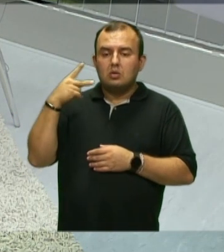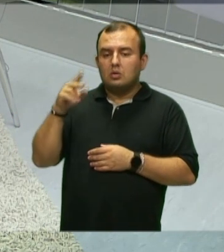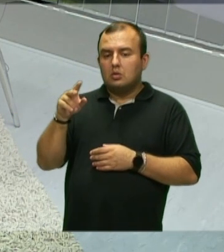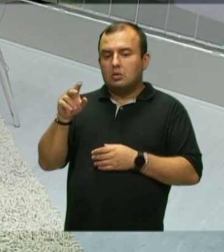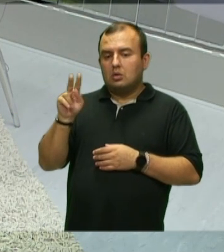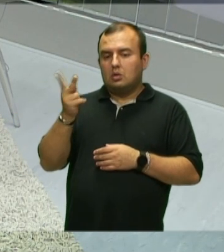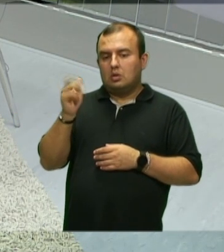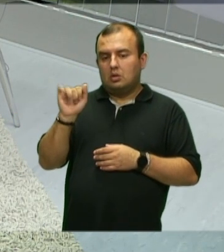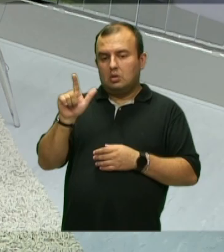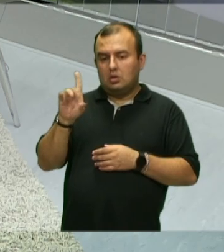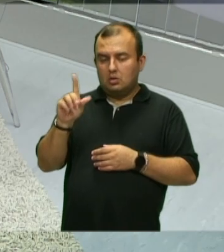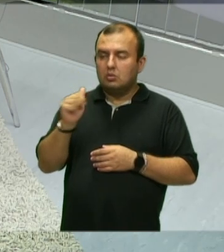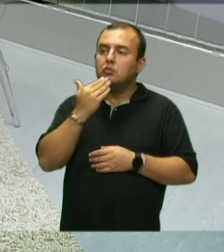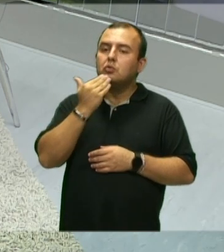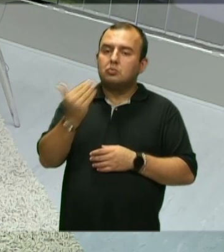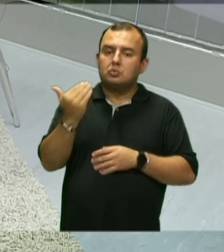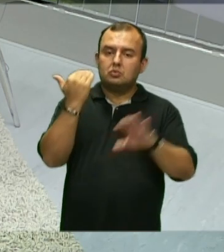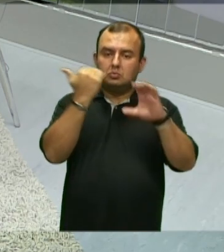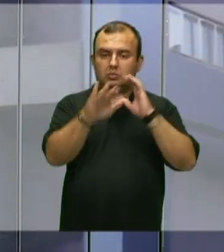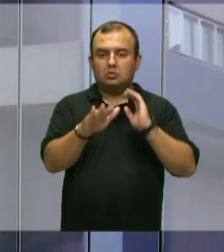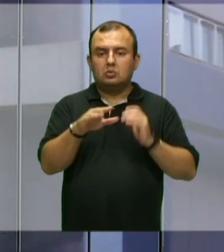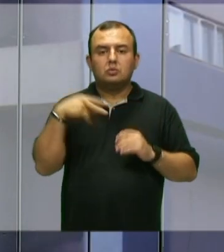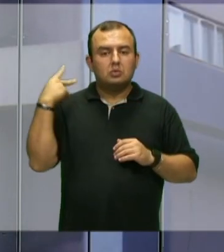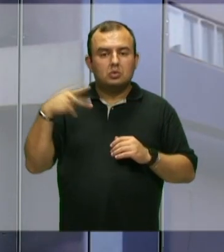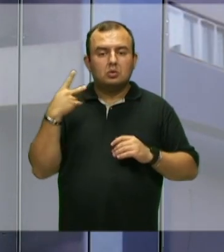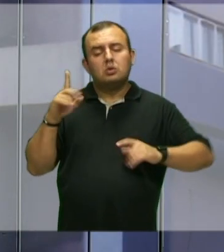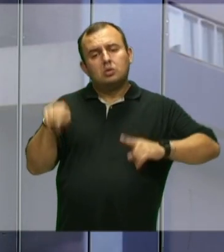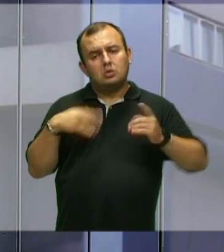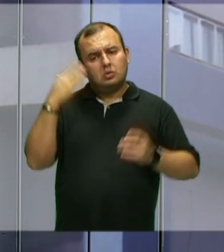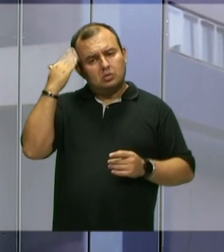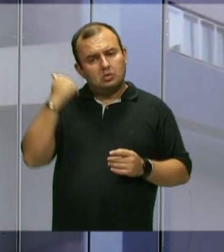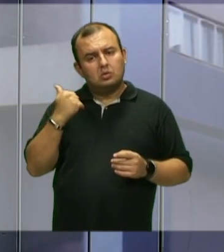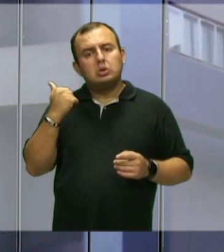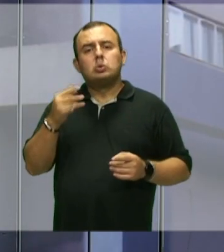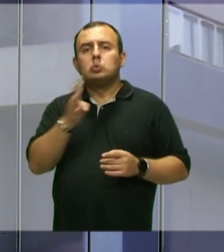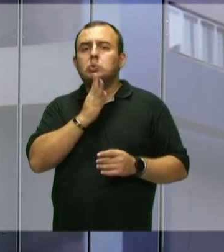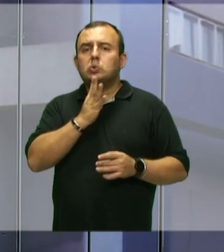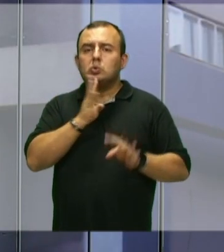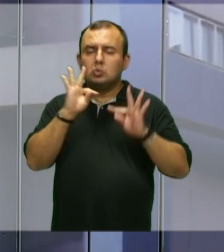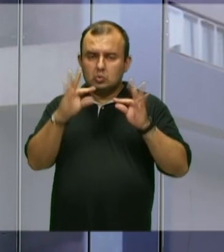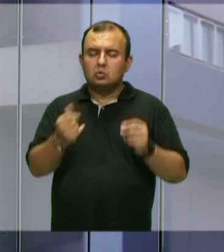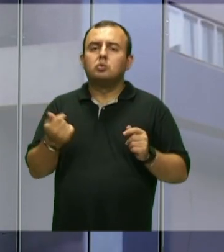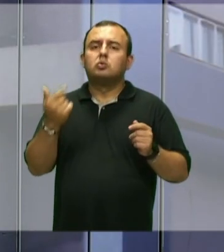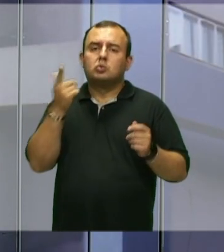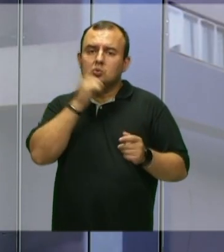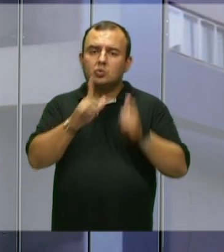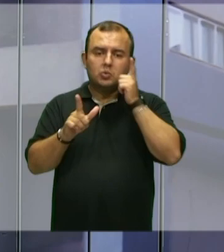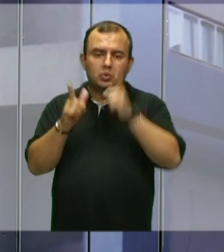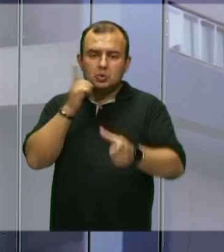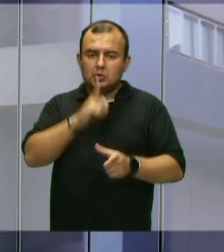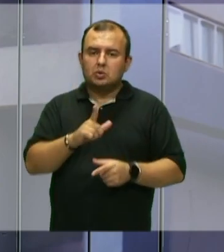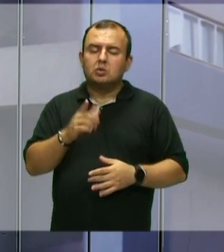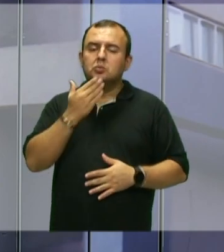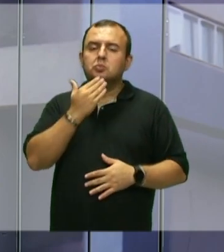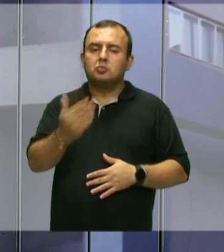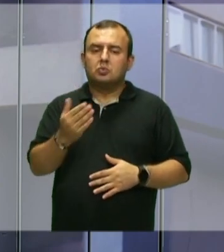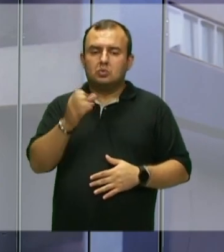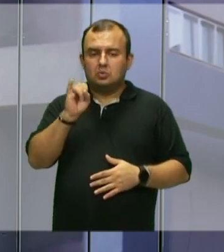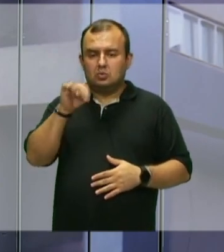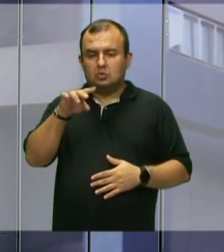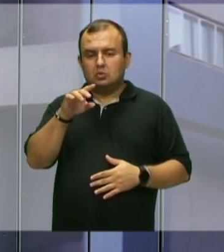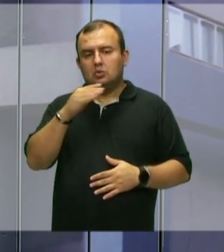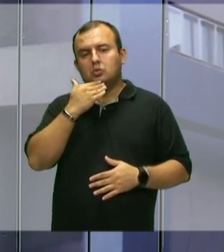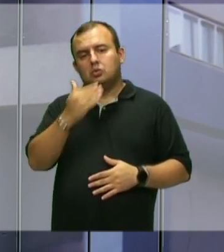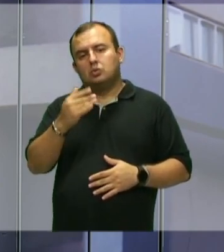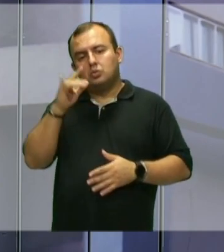Hilda que fez as indicações. E, até onde eu sei, pelo conhecimento que eu tenho, todas foram atendidas, que são as indicações dela, que saiu do